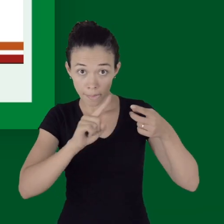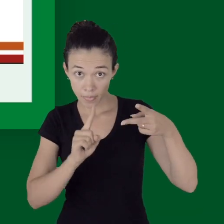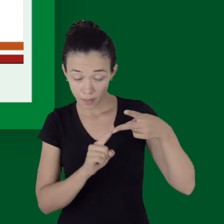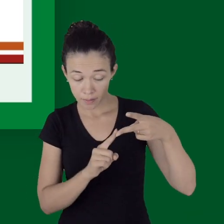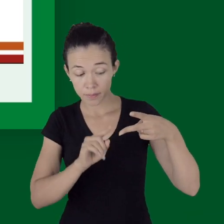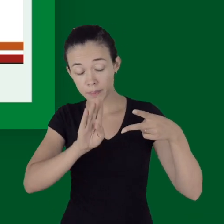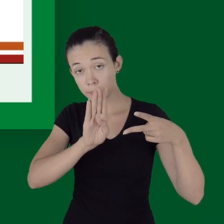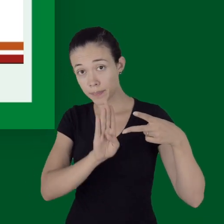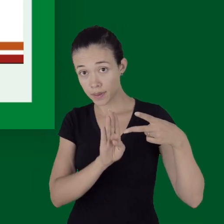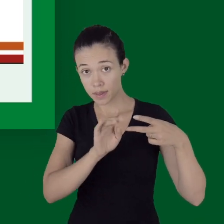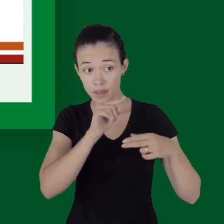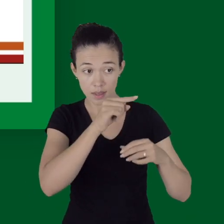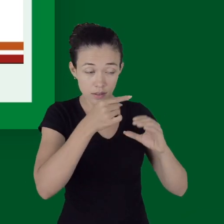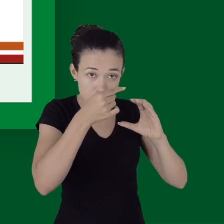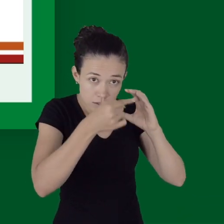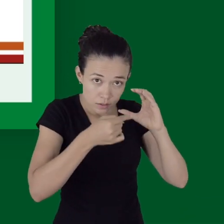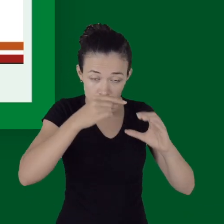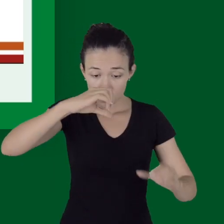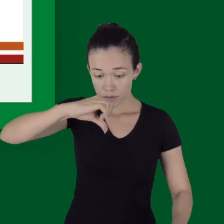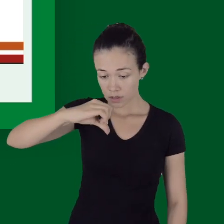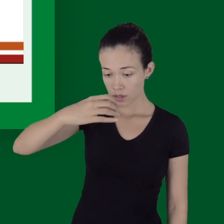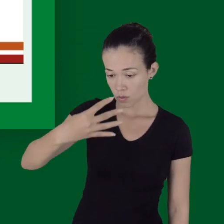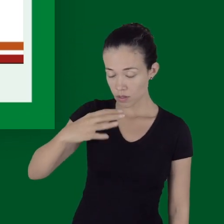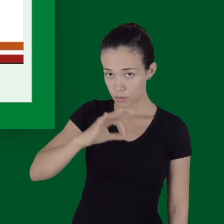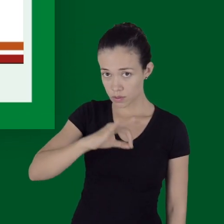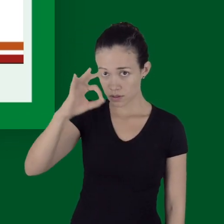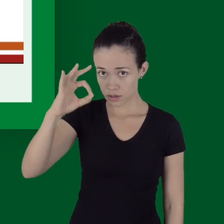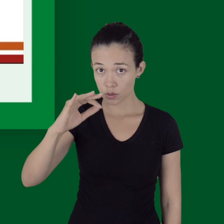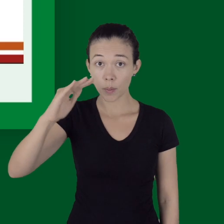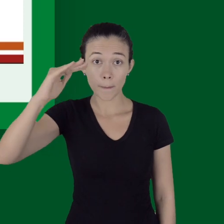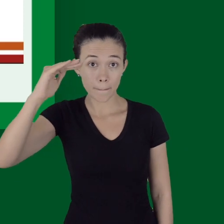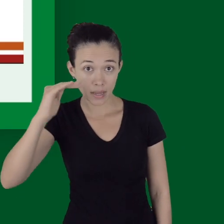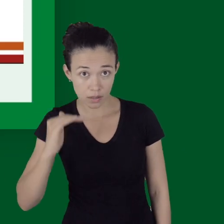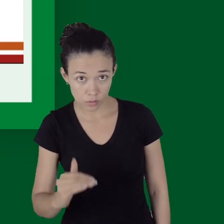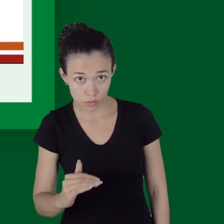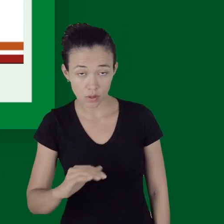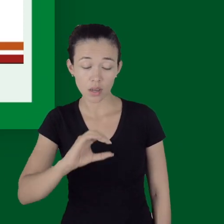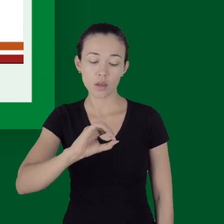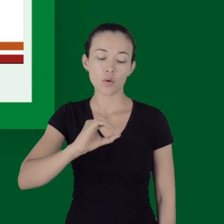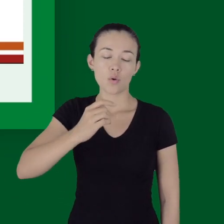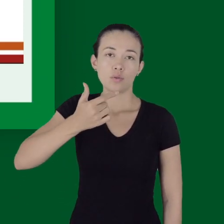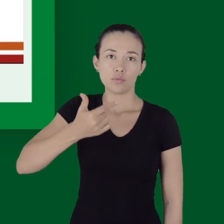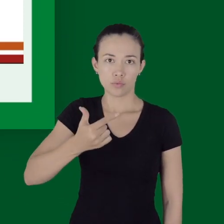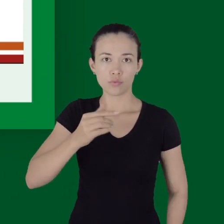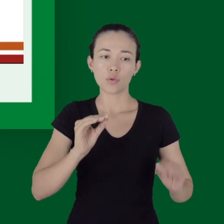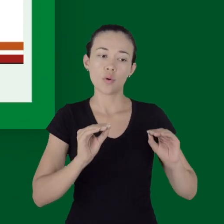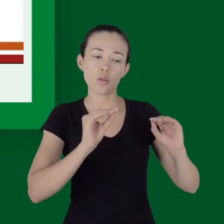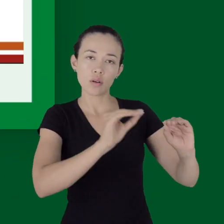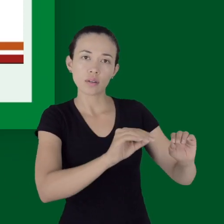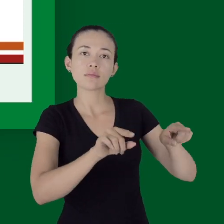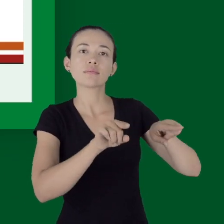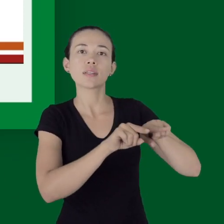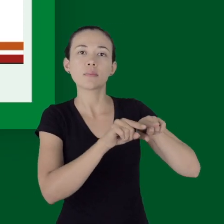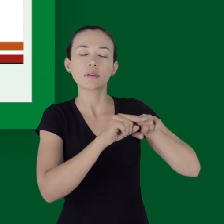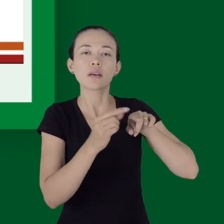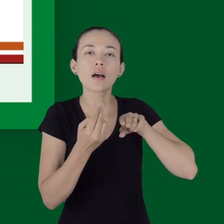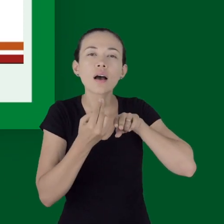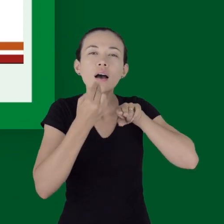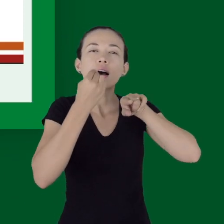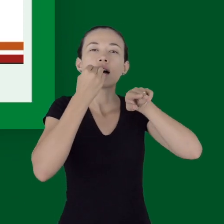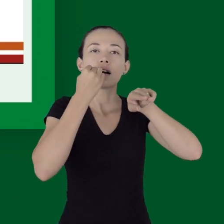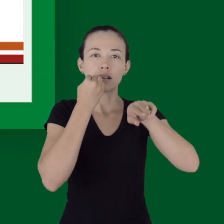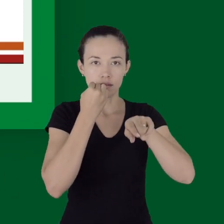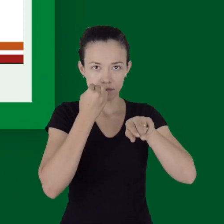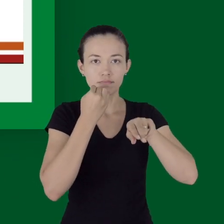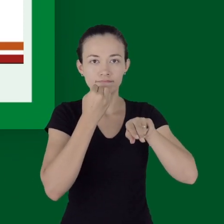de 94%, e a via aérea, considerar a via aérea avançada para proteção se estiver com um Glasgow menor que